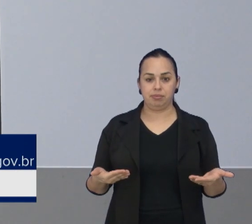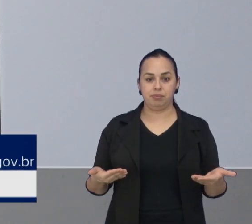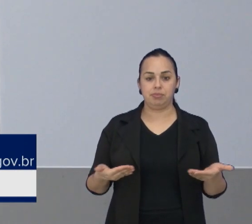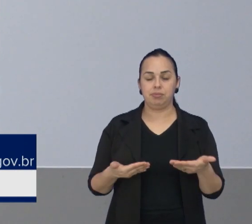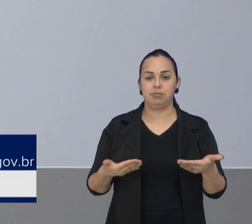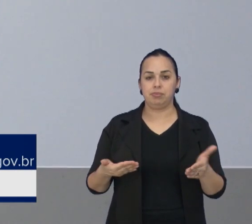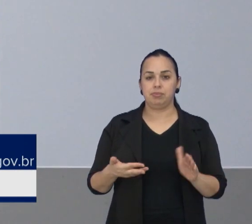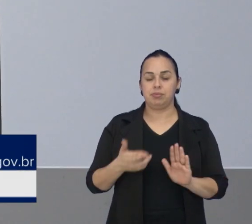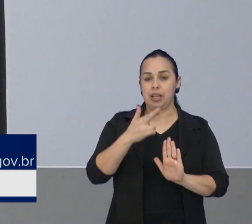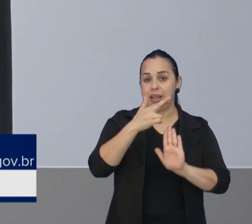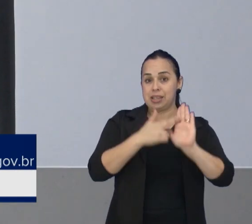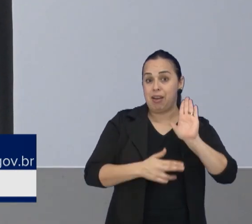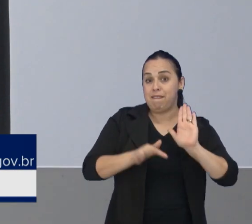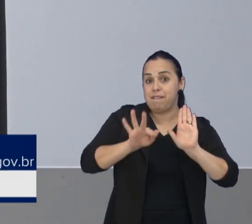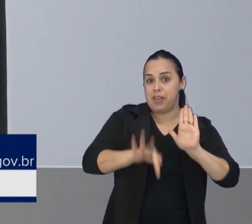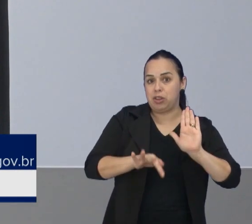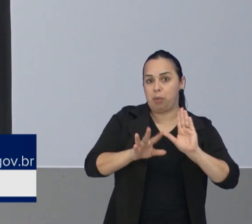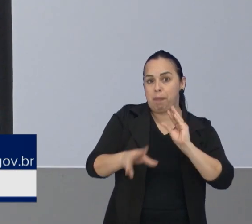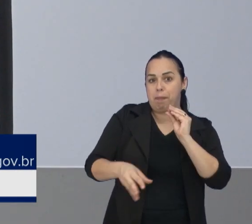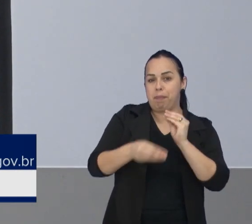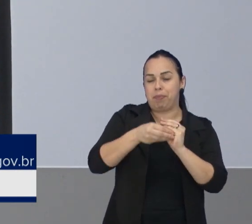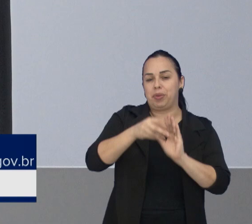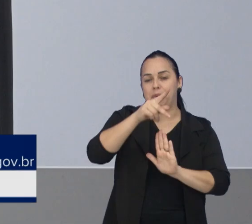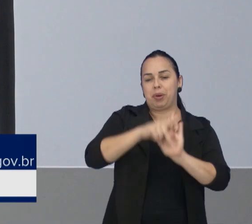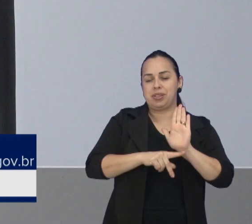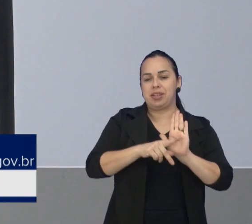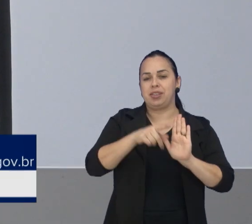a redação final ao processo número